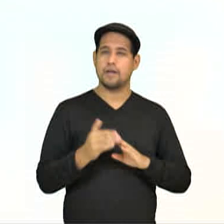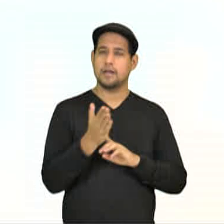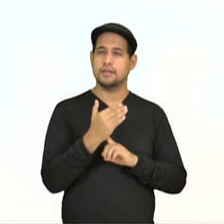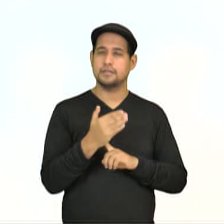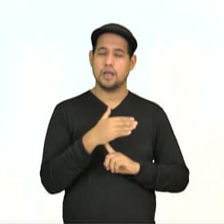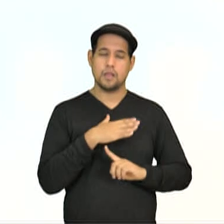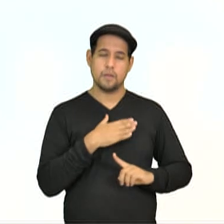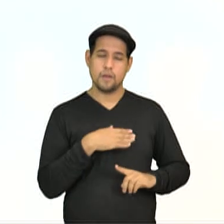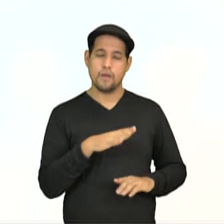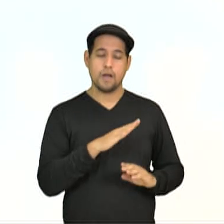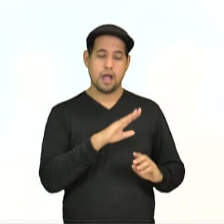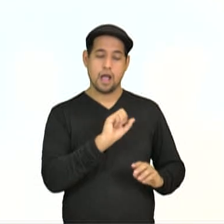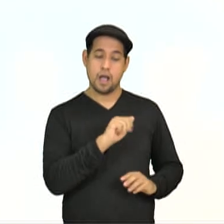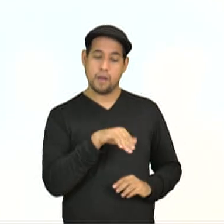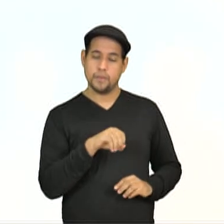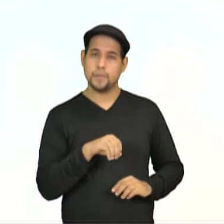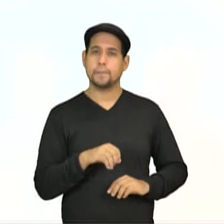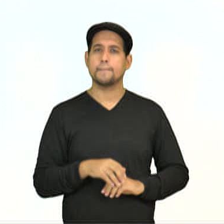amo.